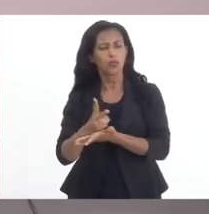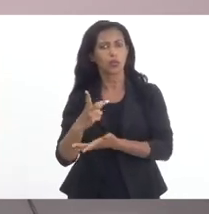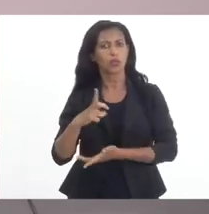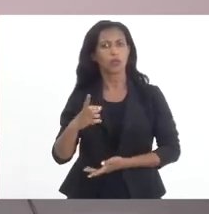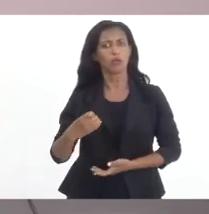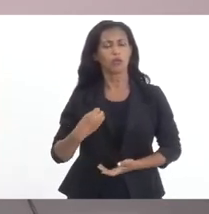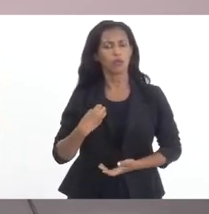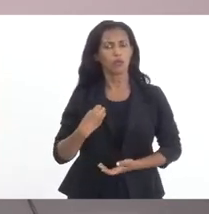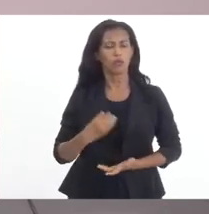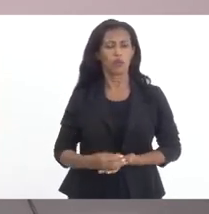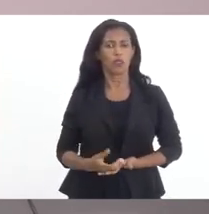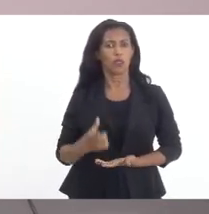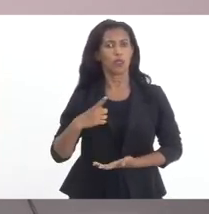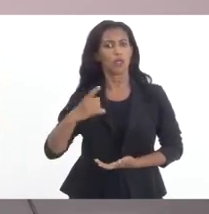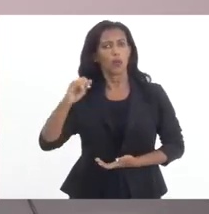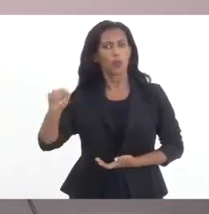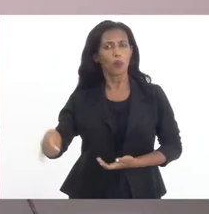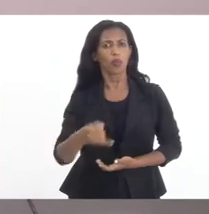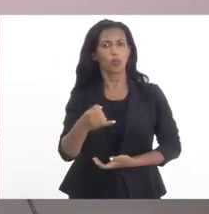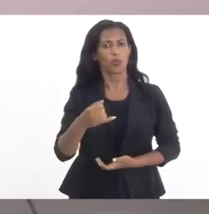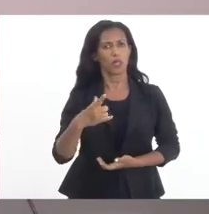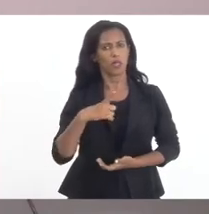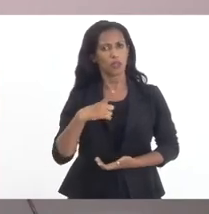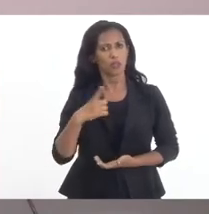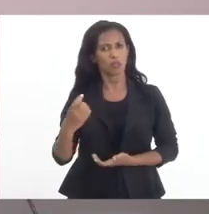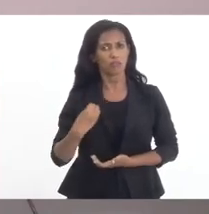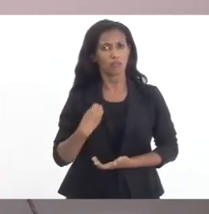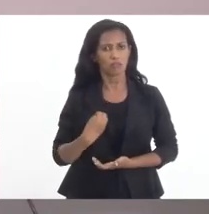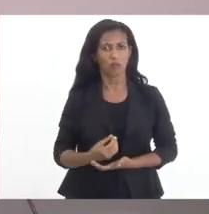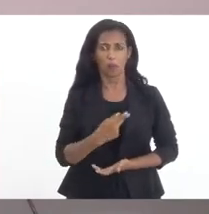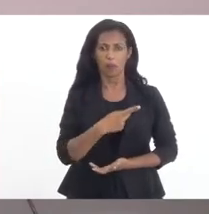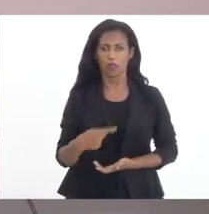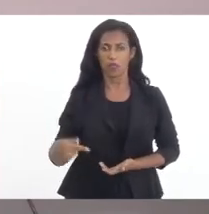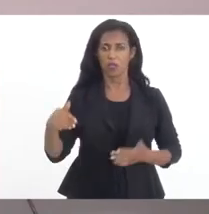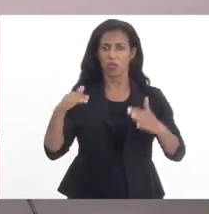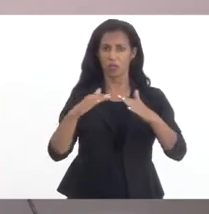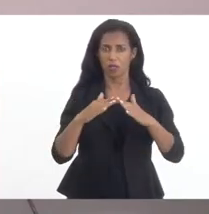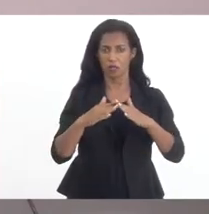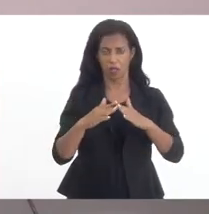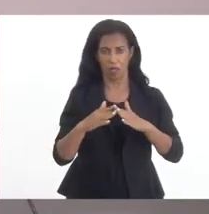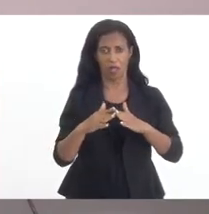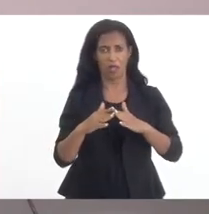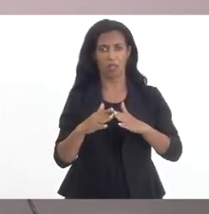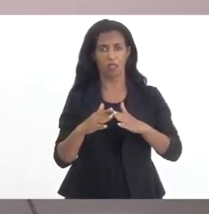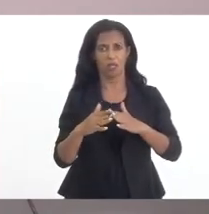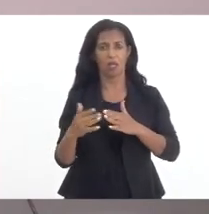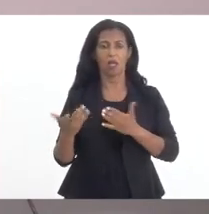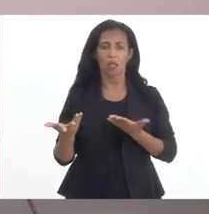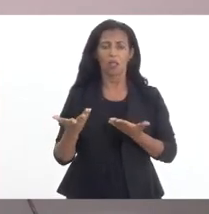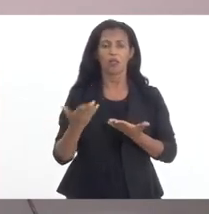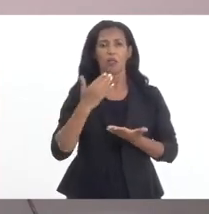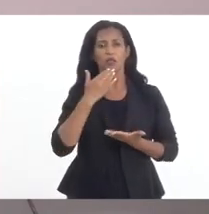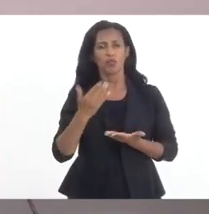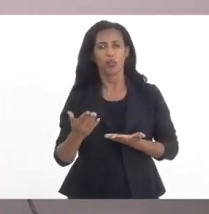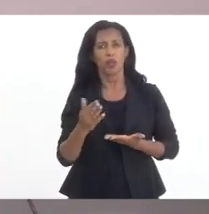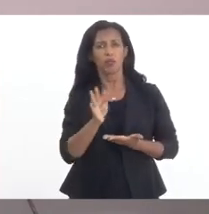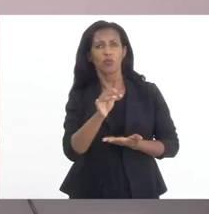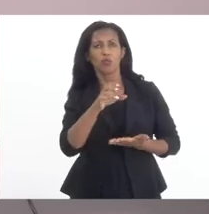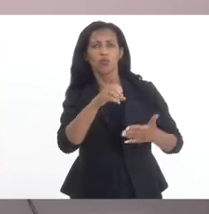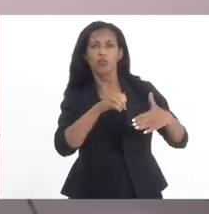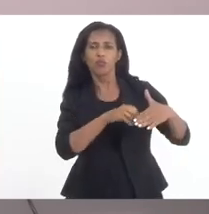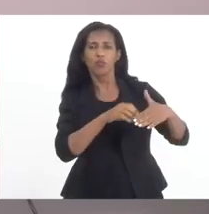existindo. E existe a possibilidade concreta de existir. O presidente dessa casa, André Siciliano, aportamos o fundo da